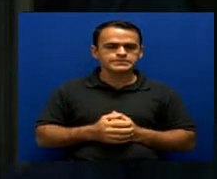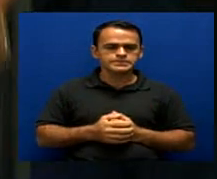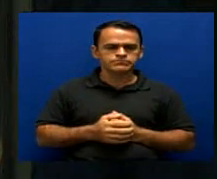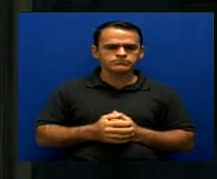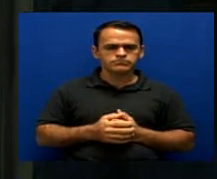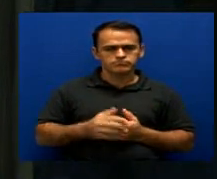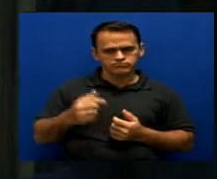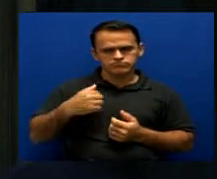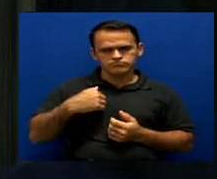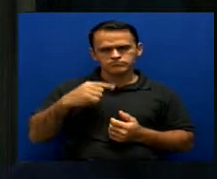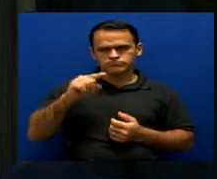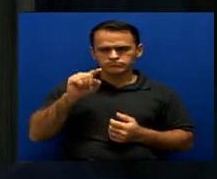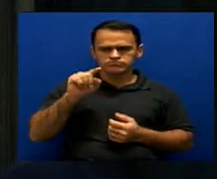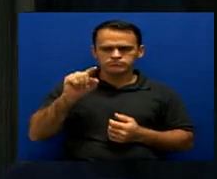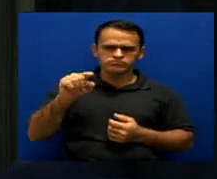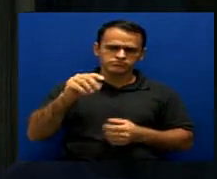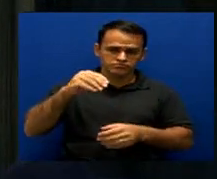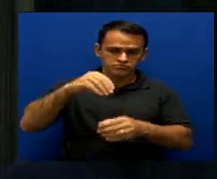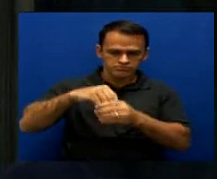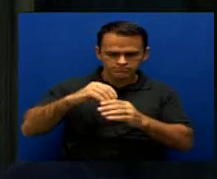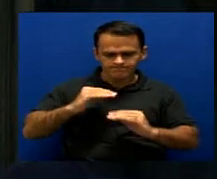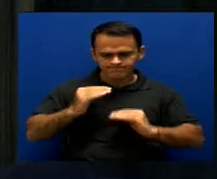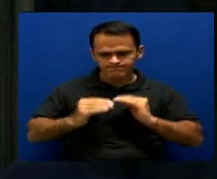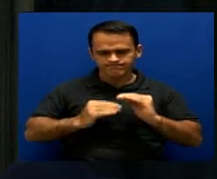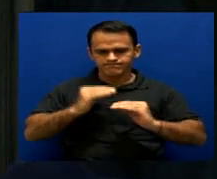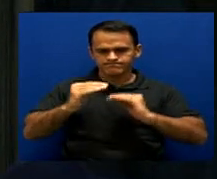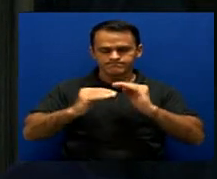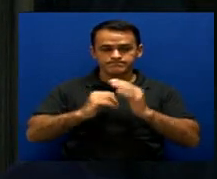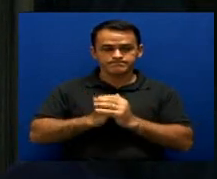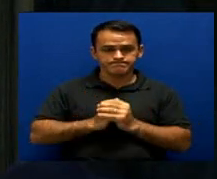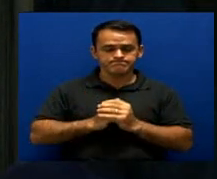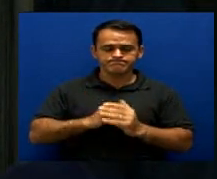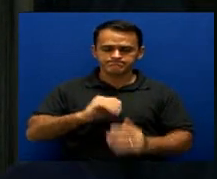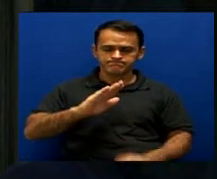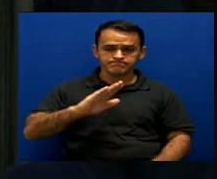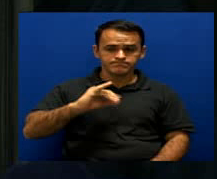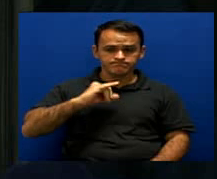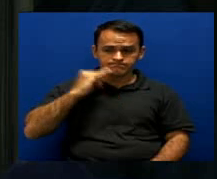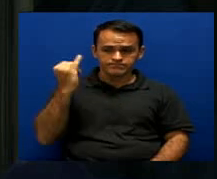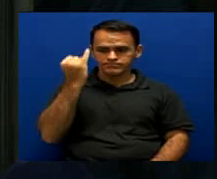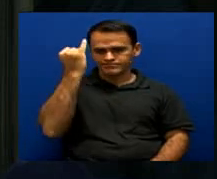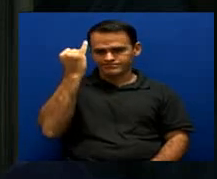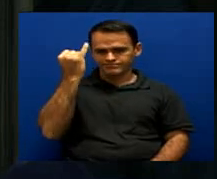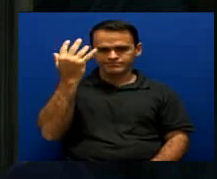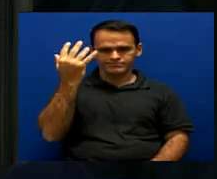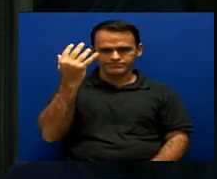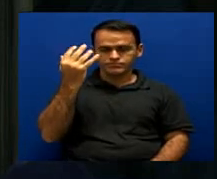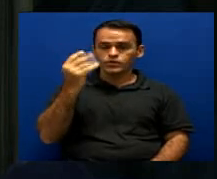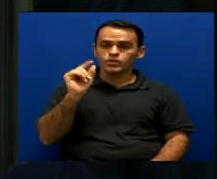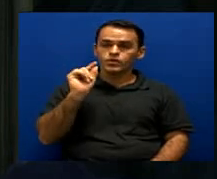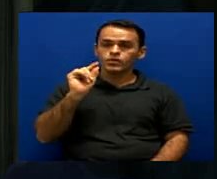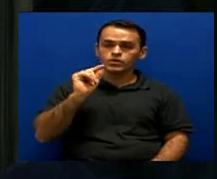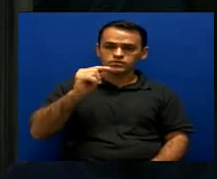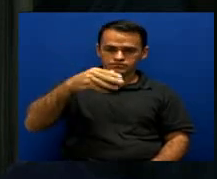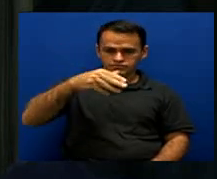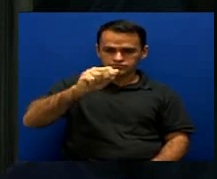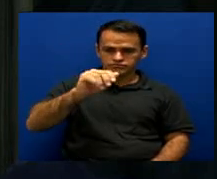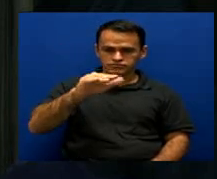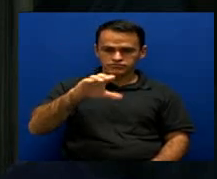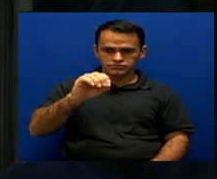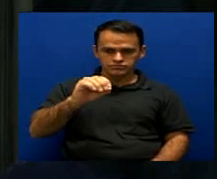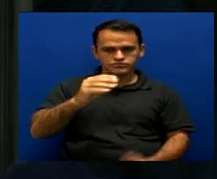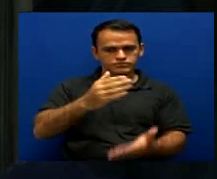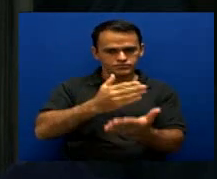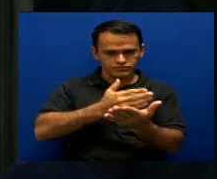crescendo ali dentro mas eu acho que é importante colocar aqui agora e em maio começa um novo mandato ea